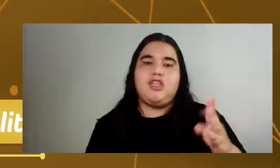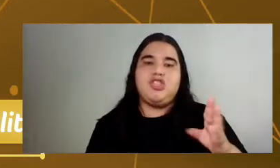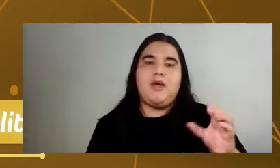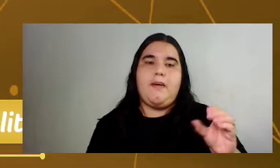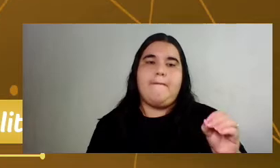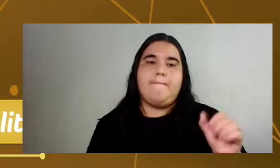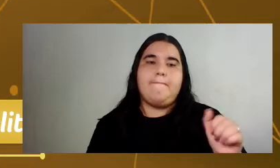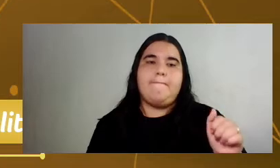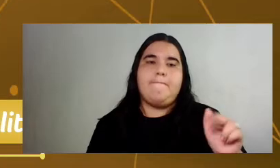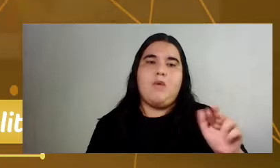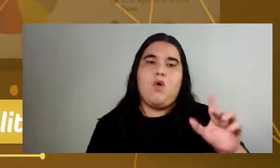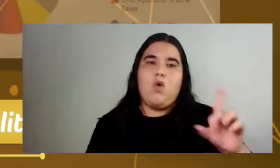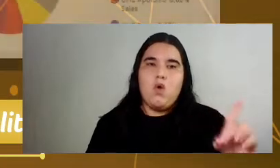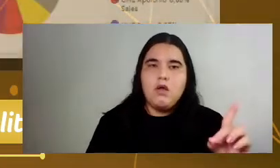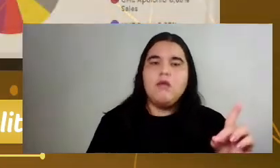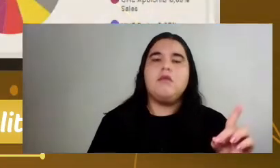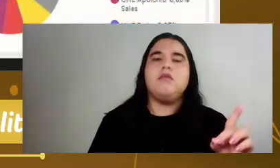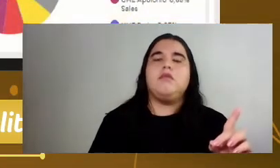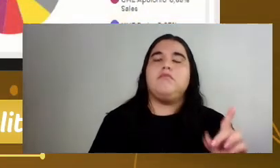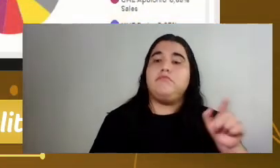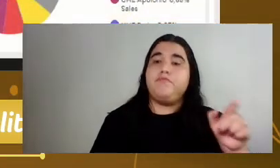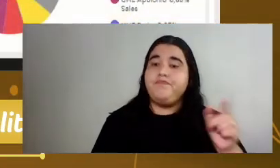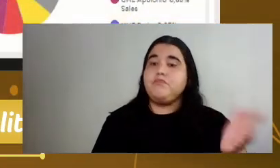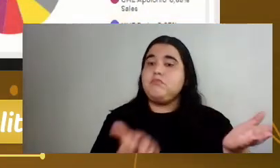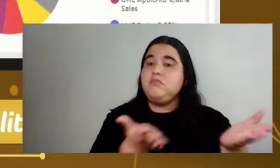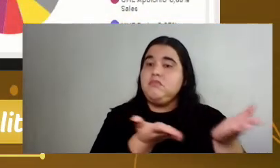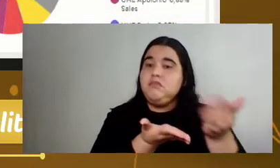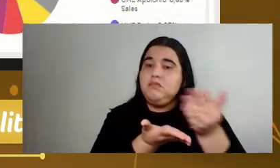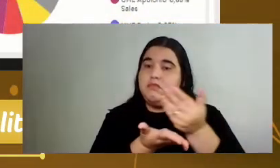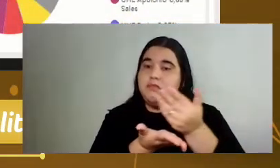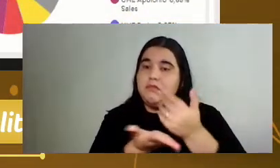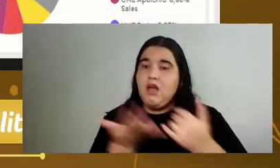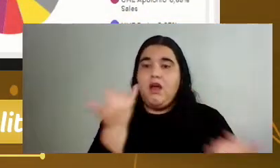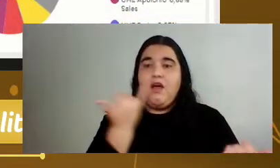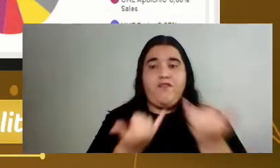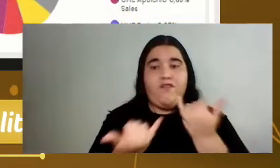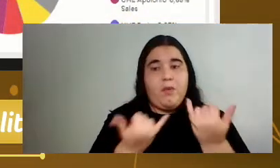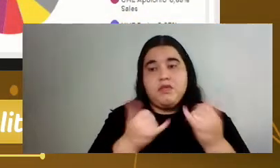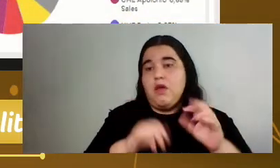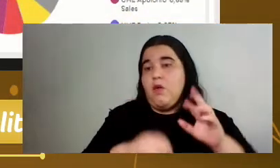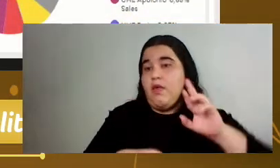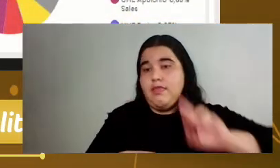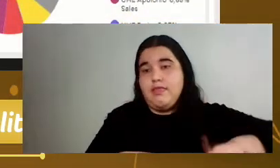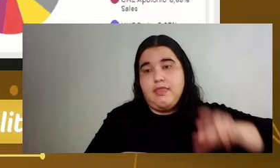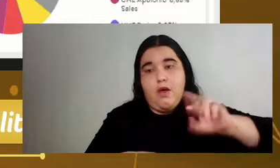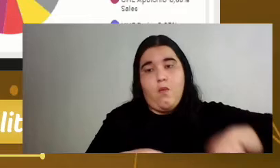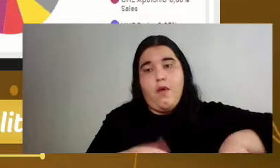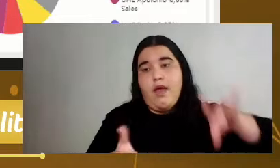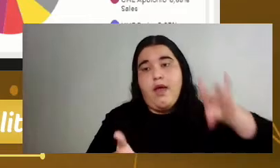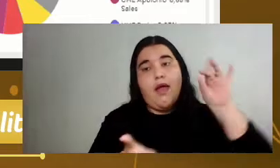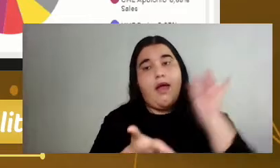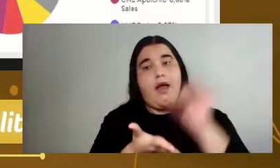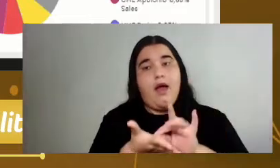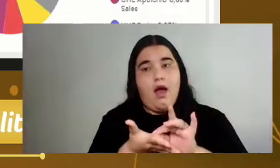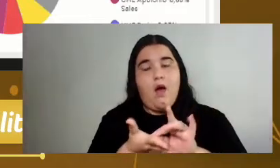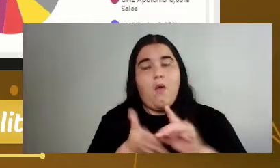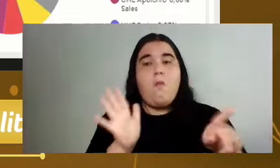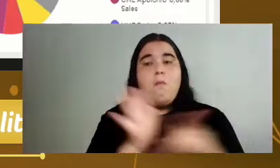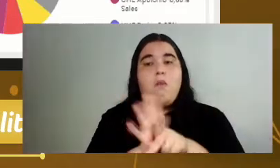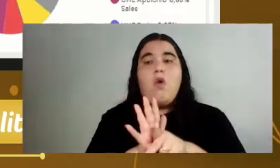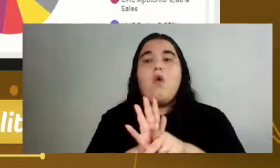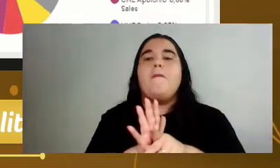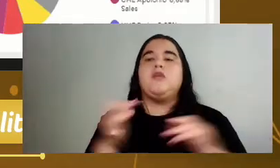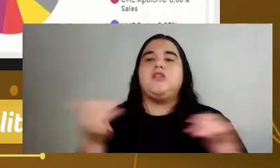tá? Os dados aqui, lembrando que os dados aqui apresentados não são dados reais da Chesf, tá? A gente está apresentando aqui uma